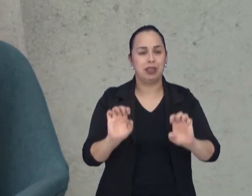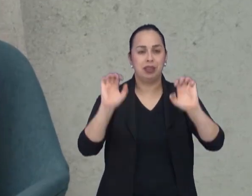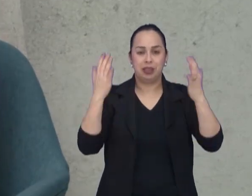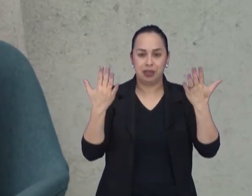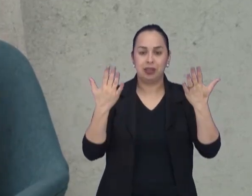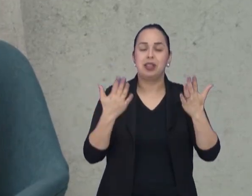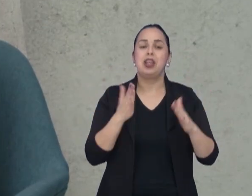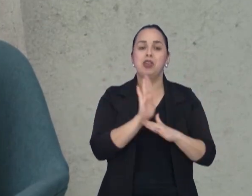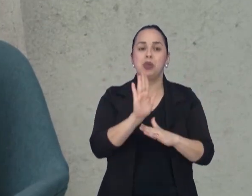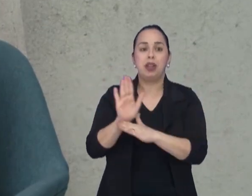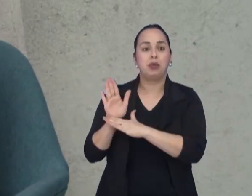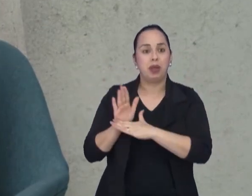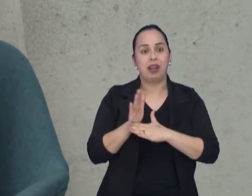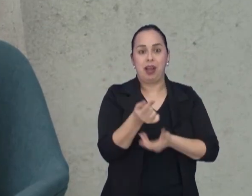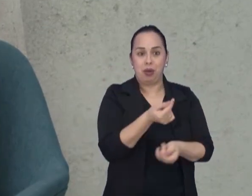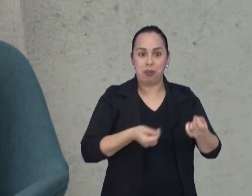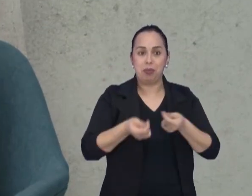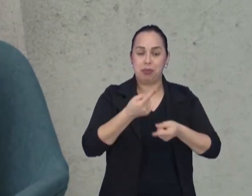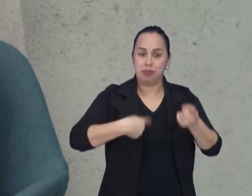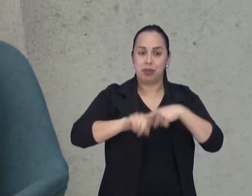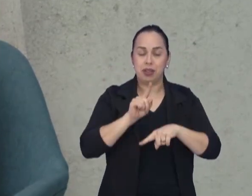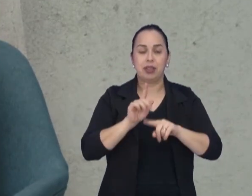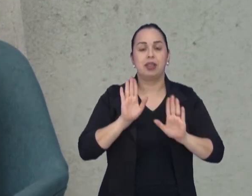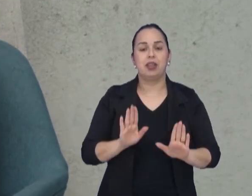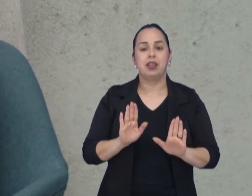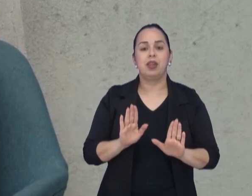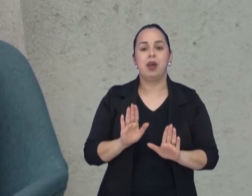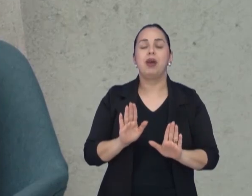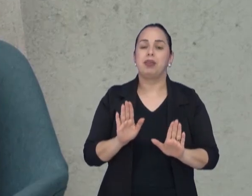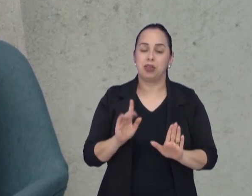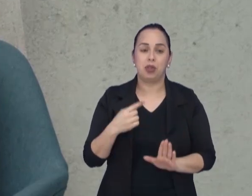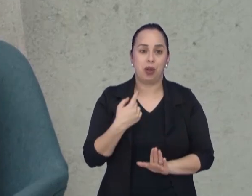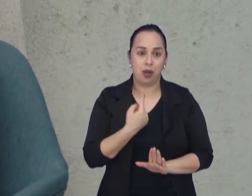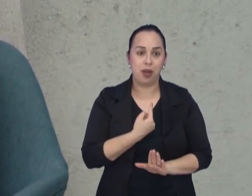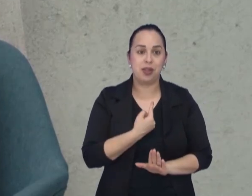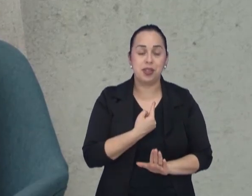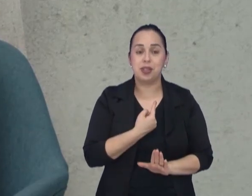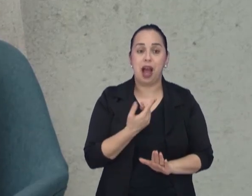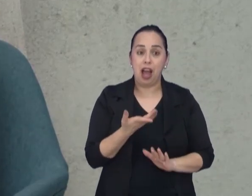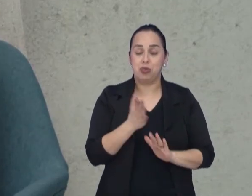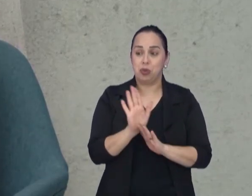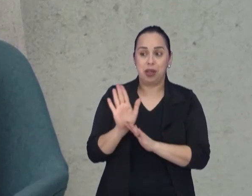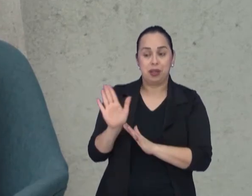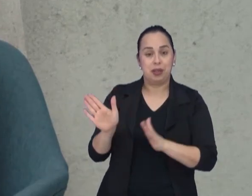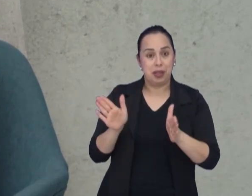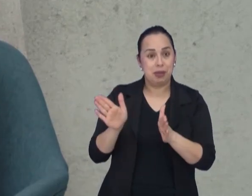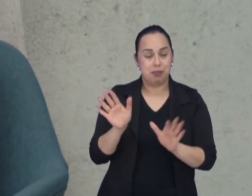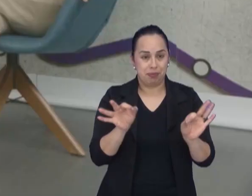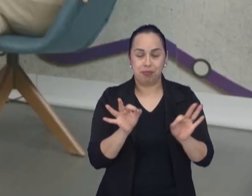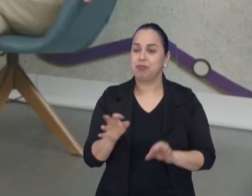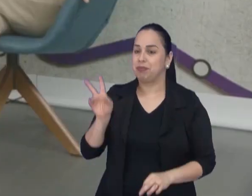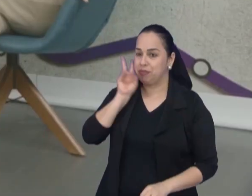atendendo vários setores, né? Como você falou, a rural, principalmente, a gente acaba esquecendo, mas acaba se beneficiando bastante nessa época, verdade, né? Muito